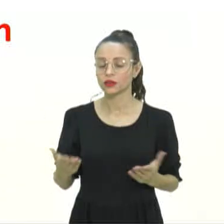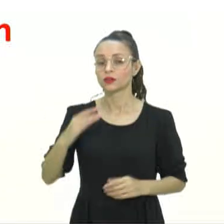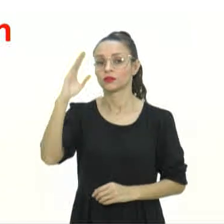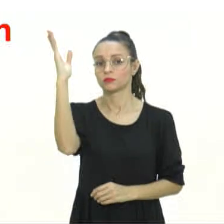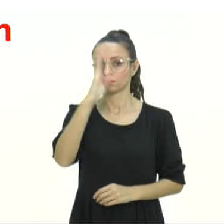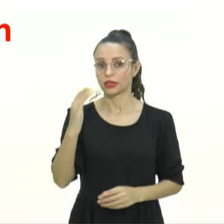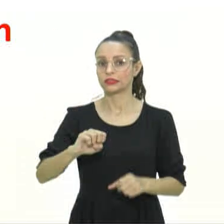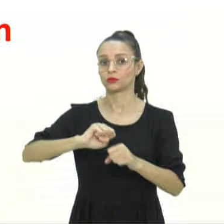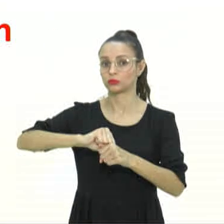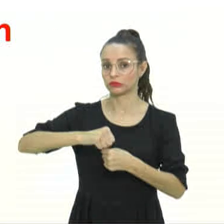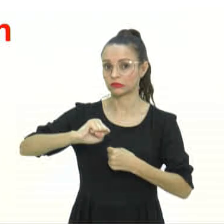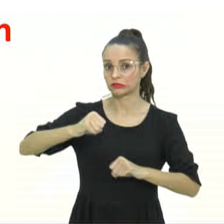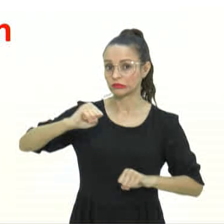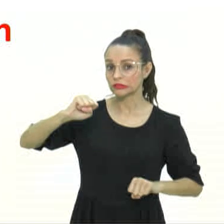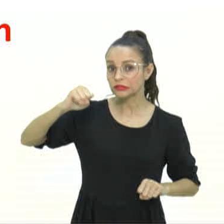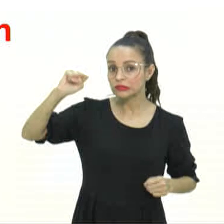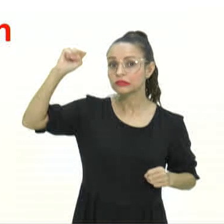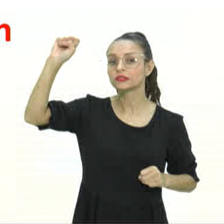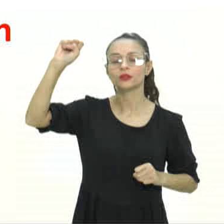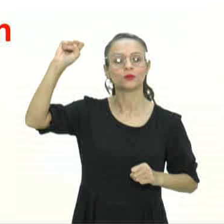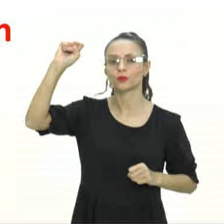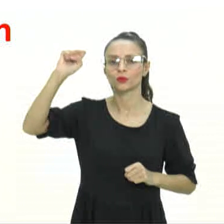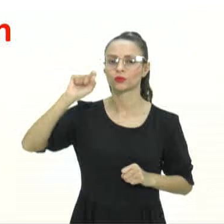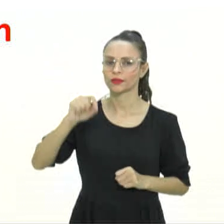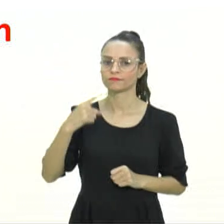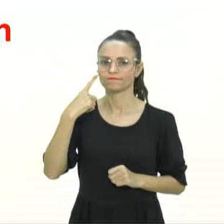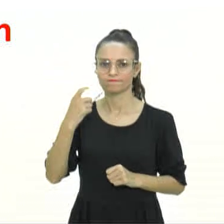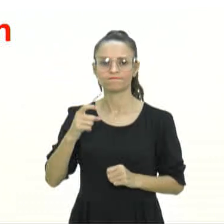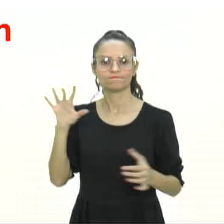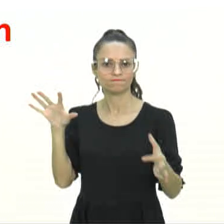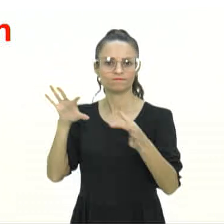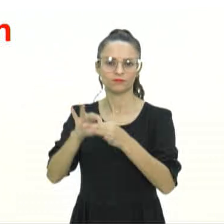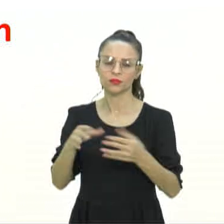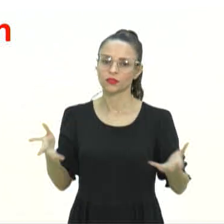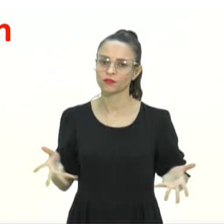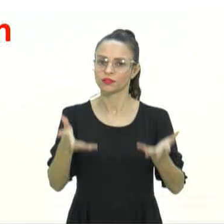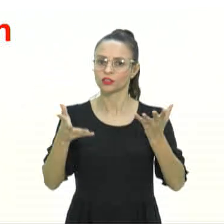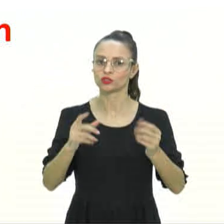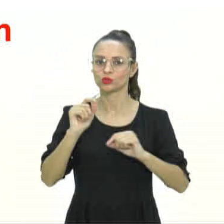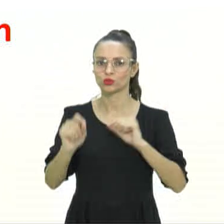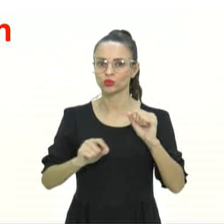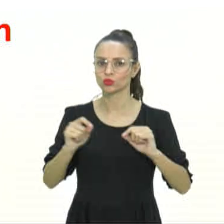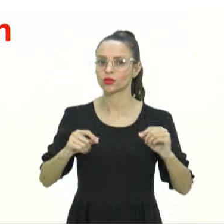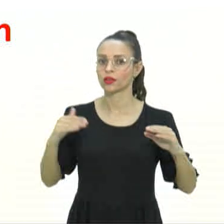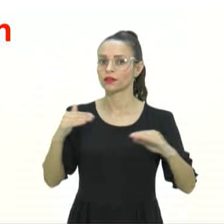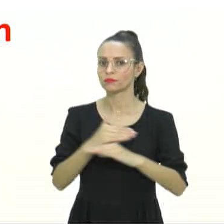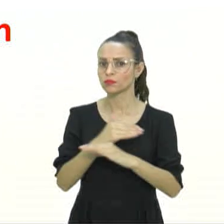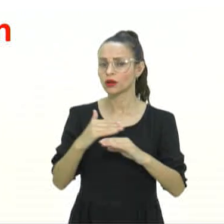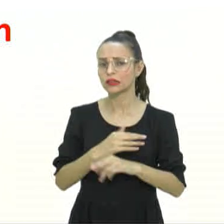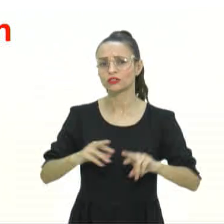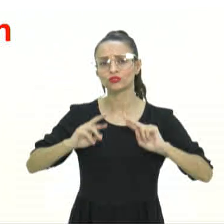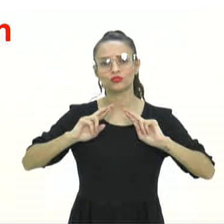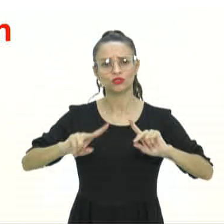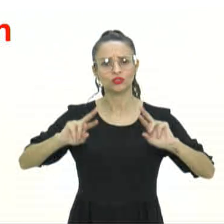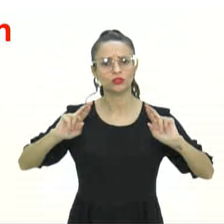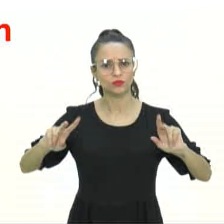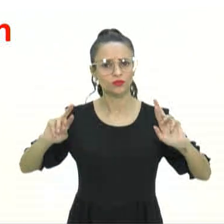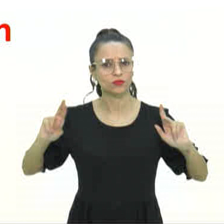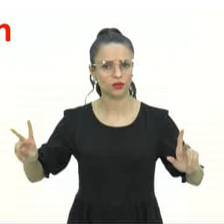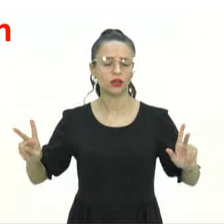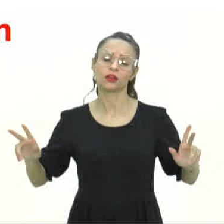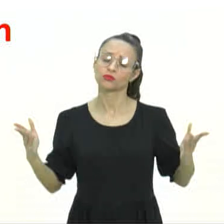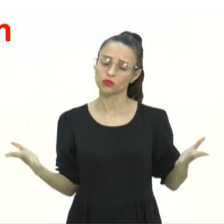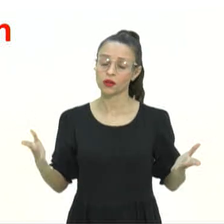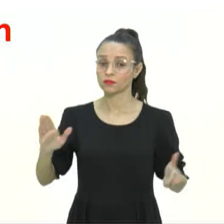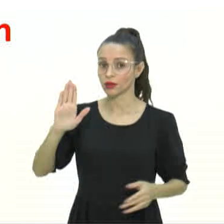ter uma extensão muito grande, o interessante seria investir em modais diversos, dando